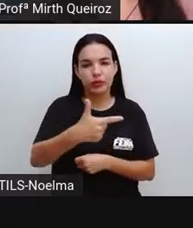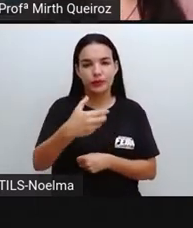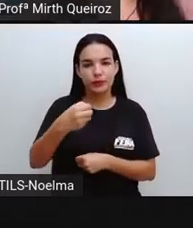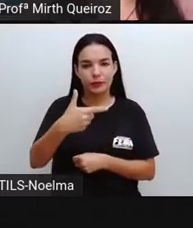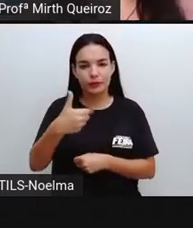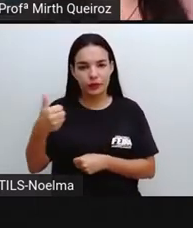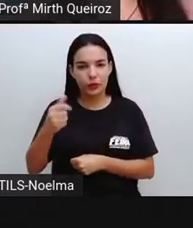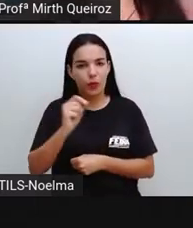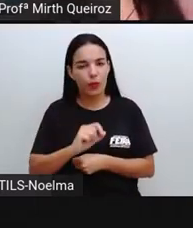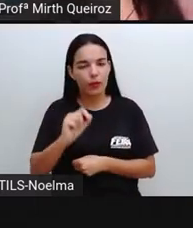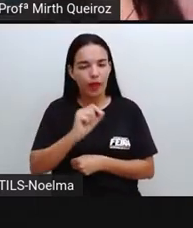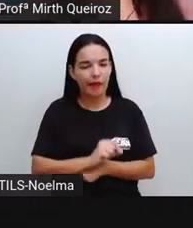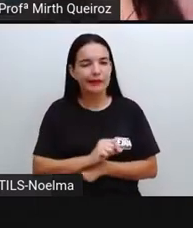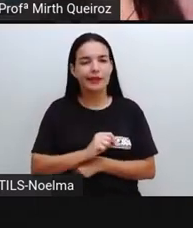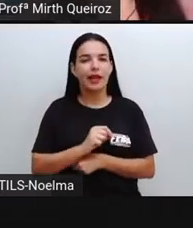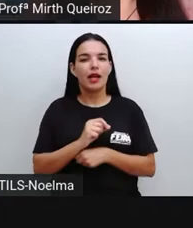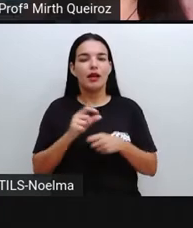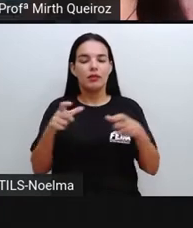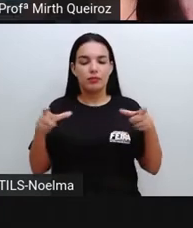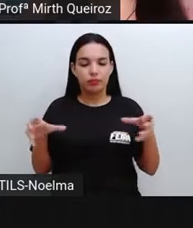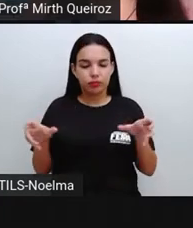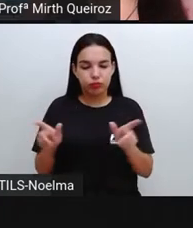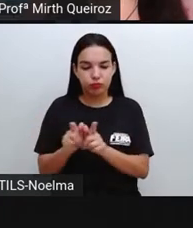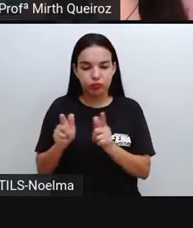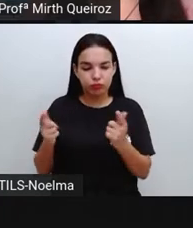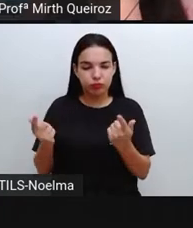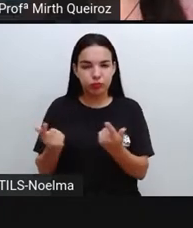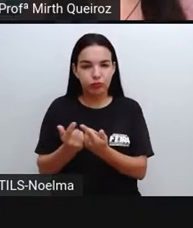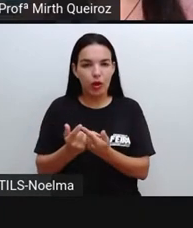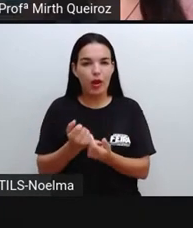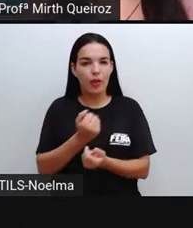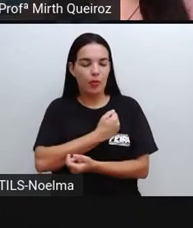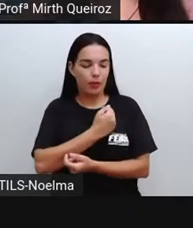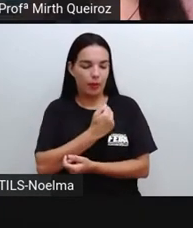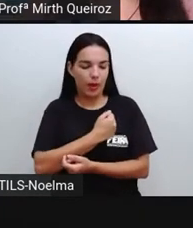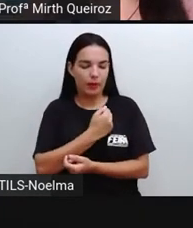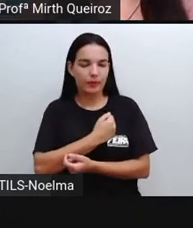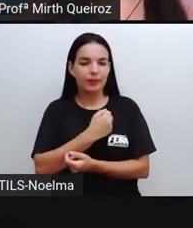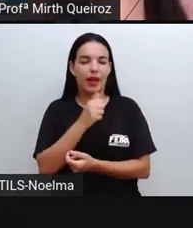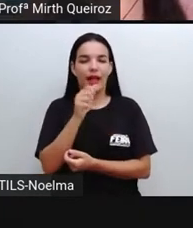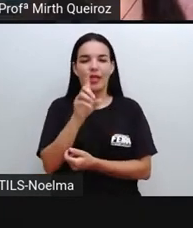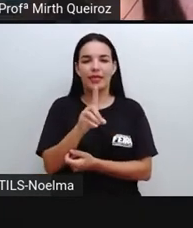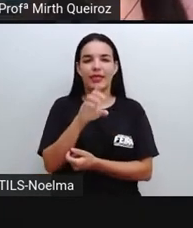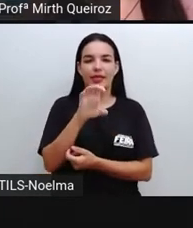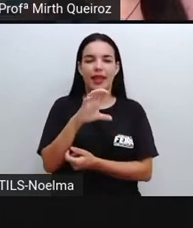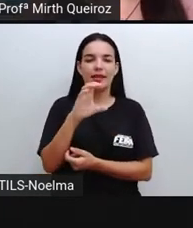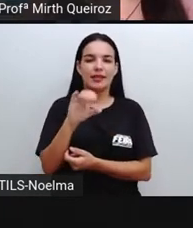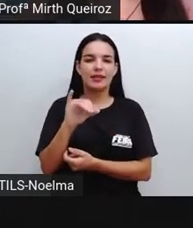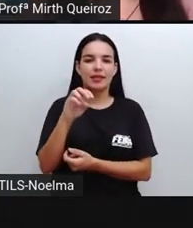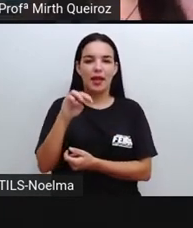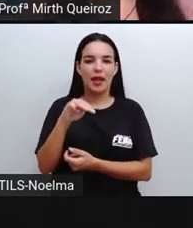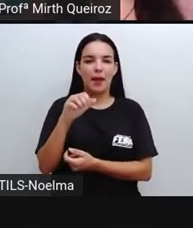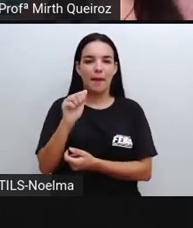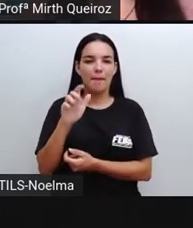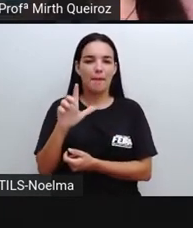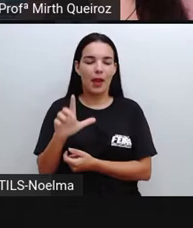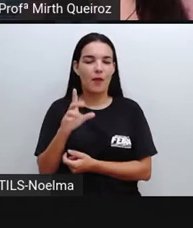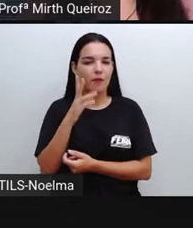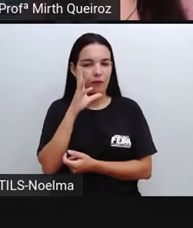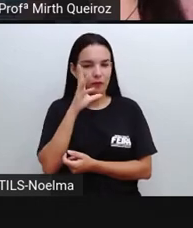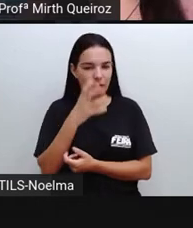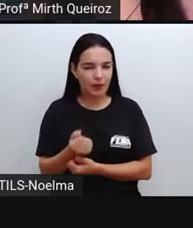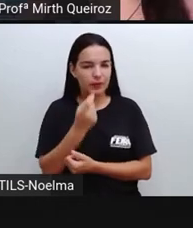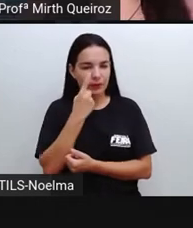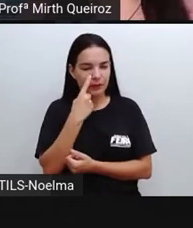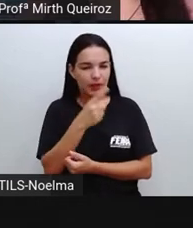que é o sistema de numeração decimal mas para começar vamos conhecer aqui um pouquinho